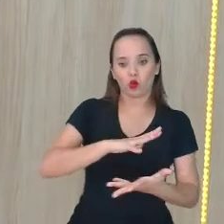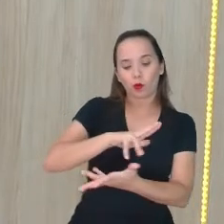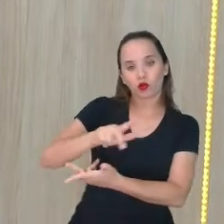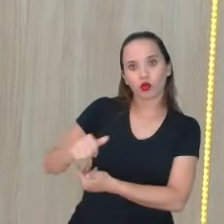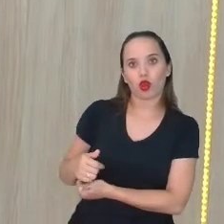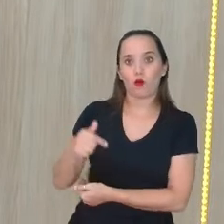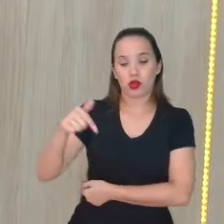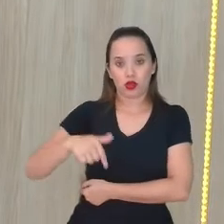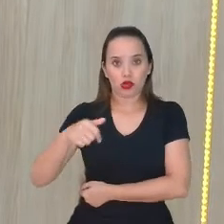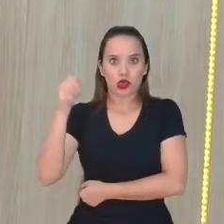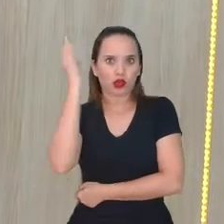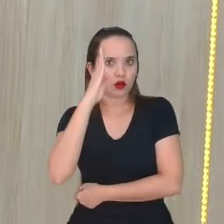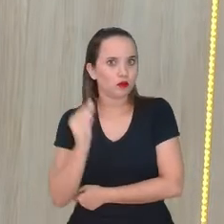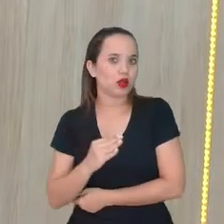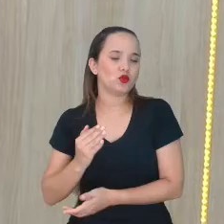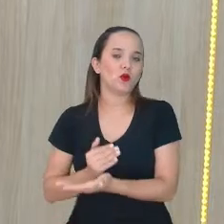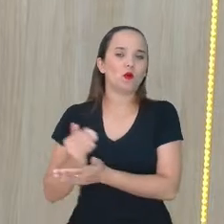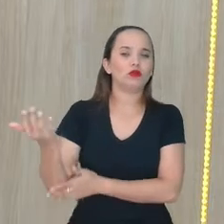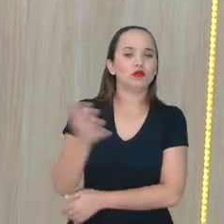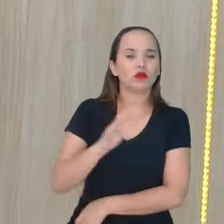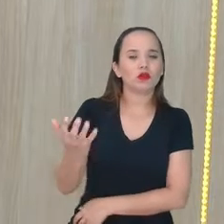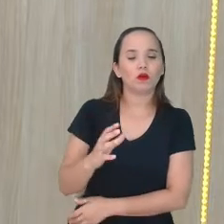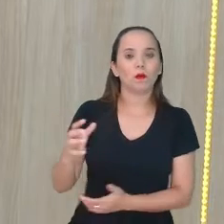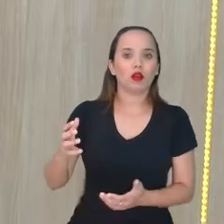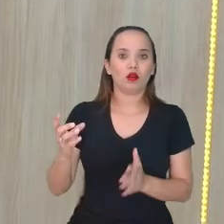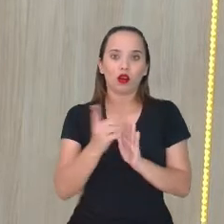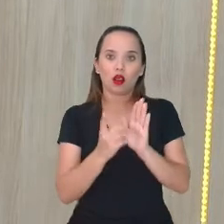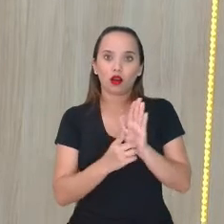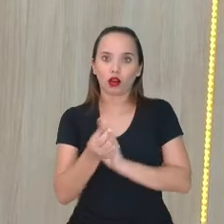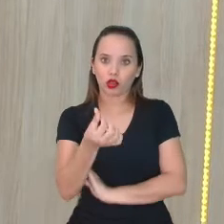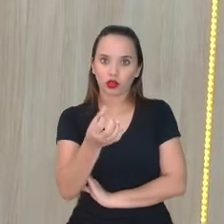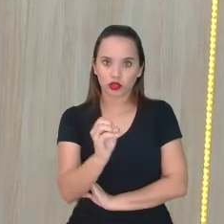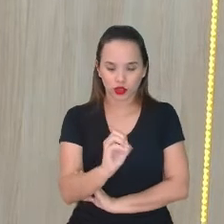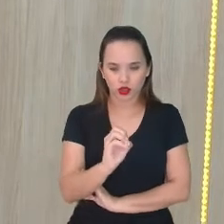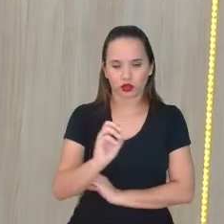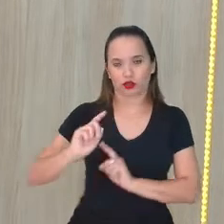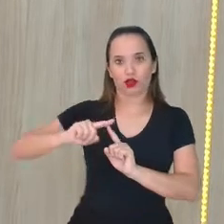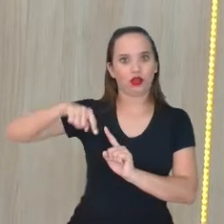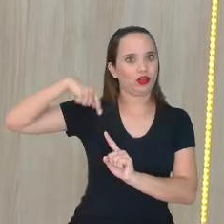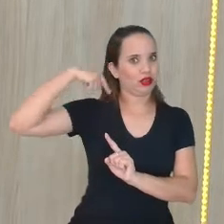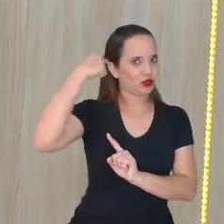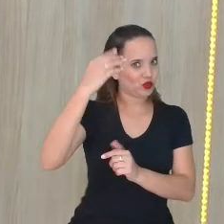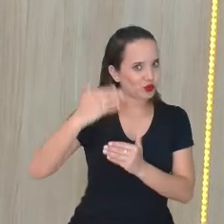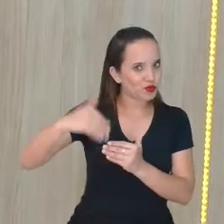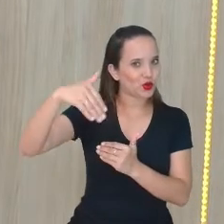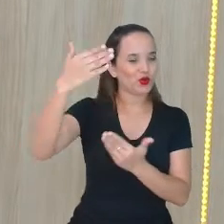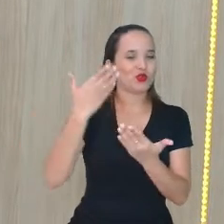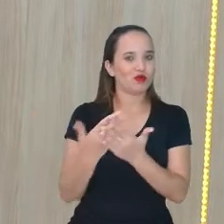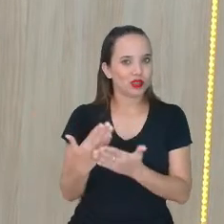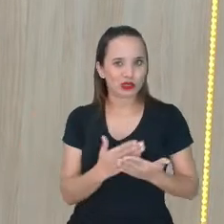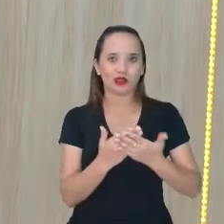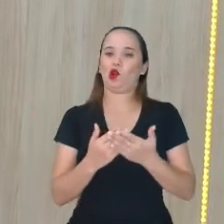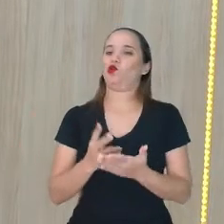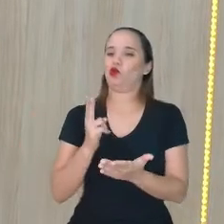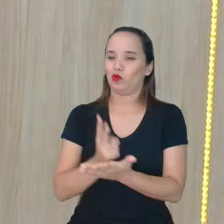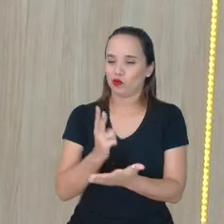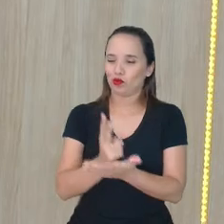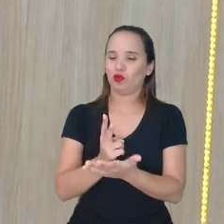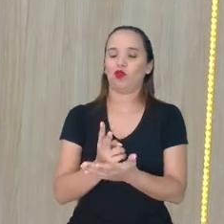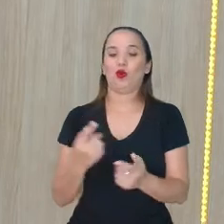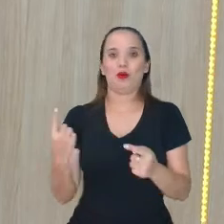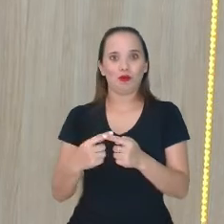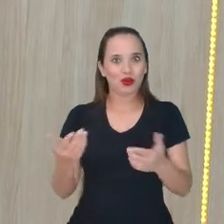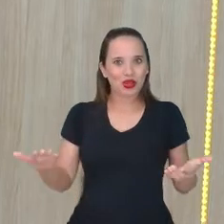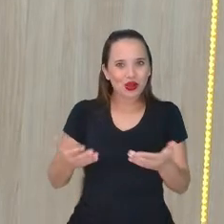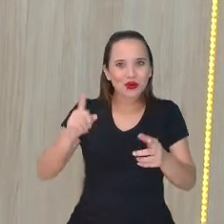foi mais na década de 60, por ali, e a gente vai conversar isso nas próximas aulas, certo? Porque agora a gente chegou na